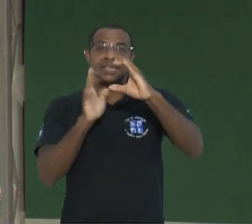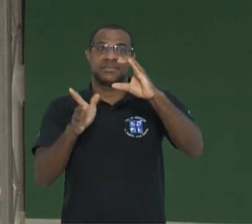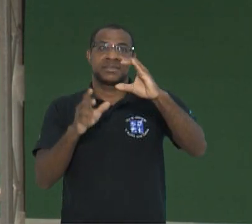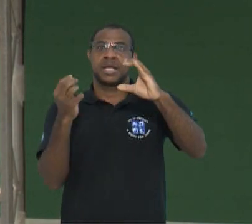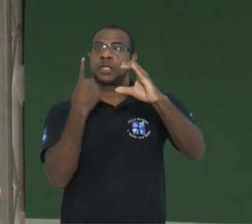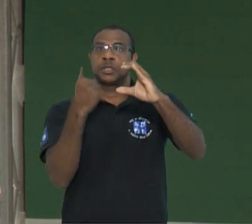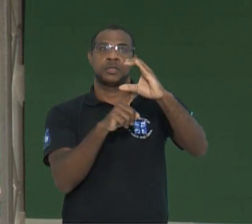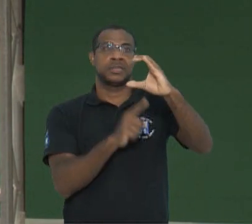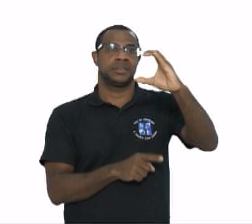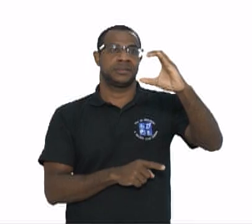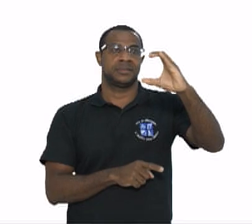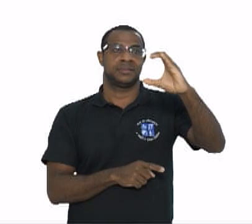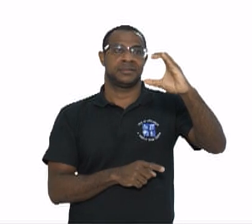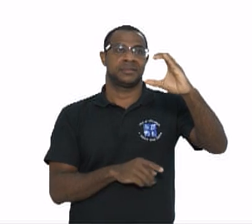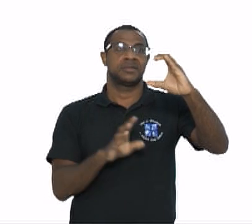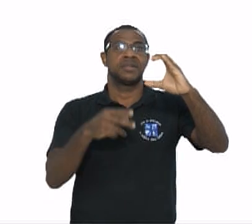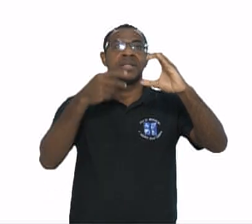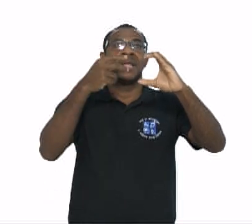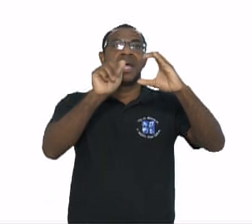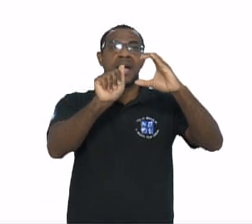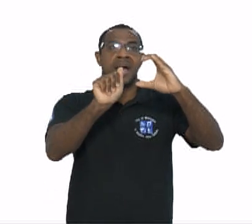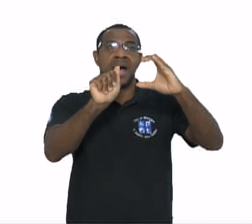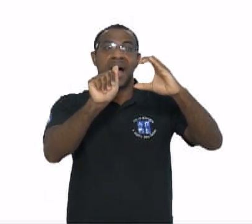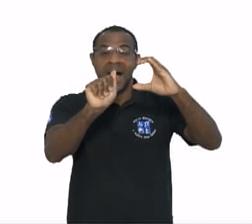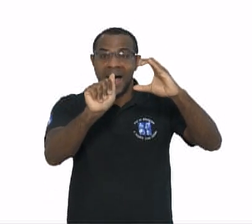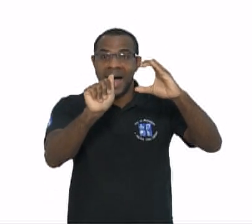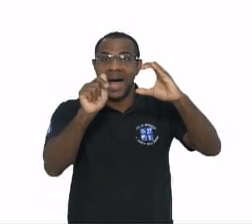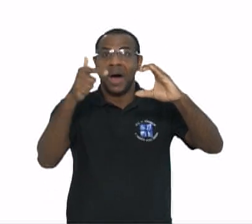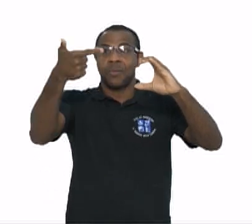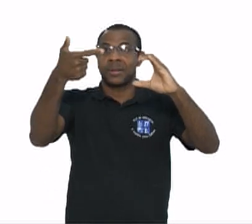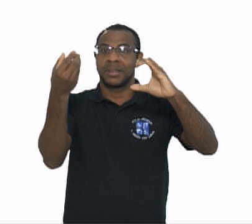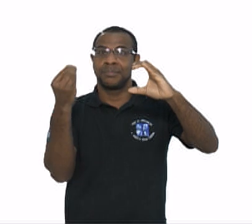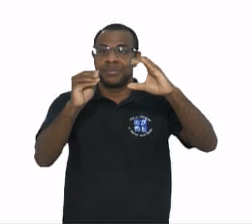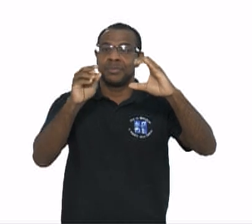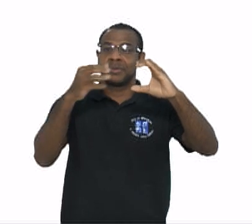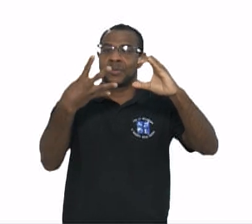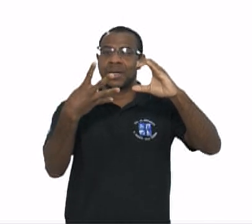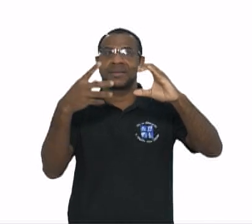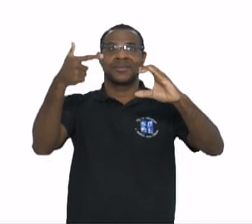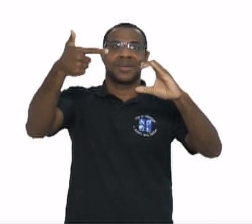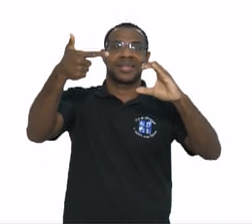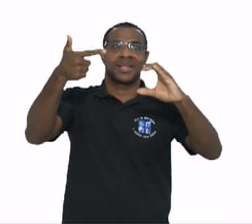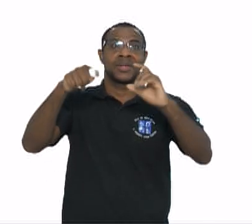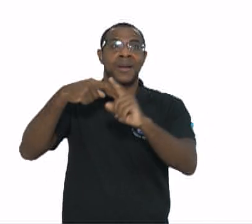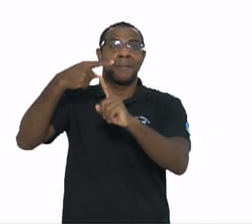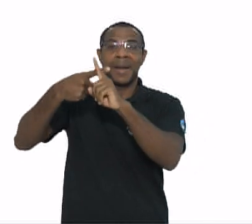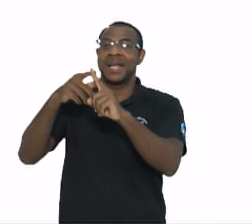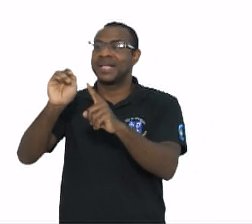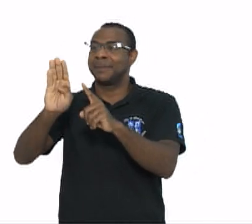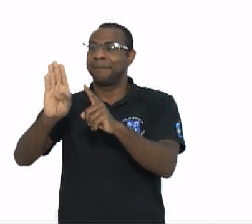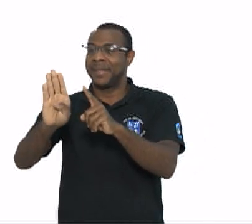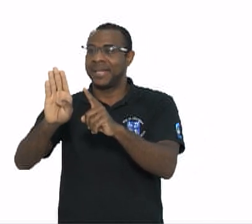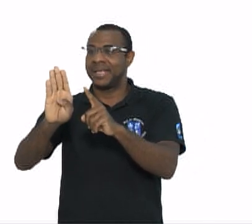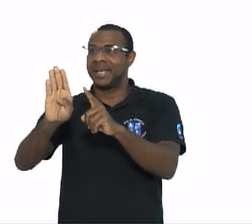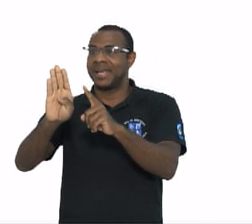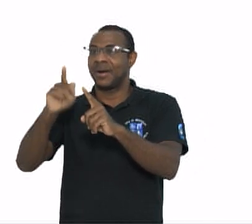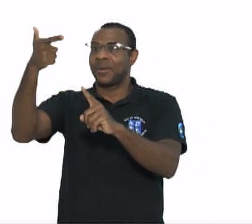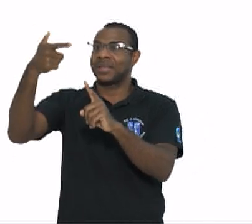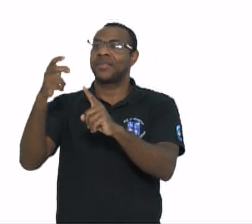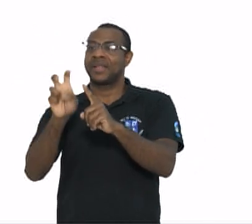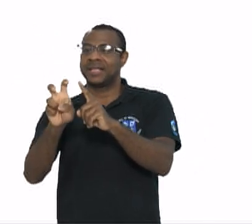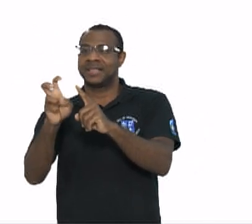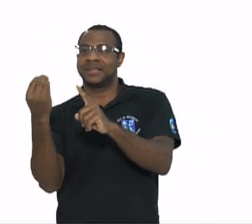ao quadrado, então, vai ser A ao quadrado mais B ao quadrado. A ao quadrado, 16. B